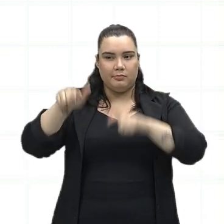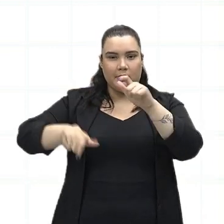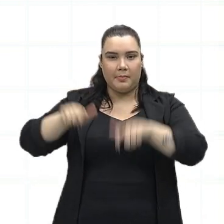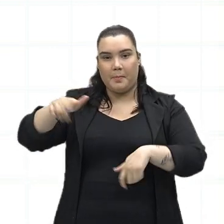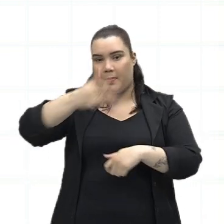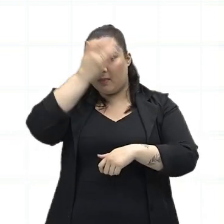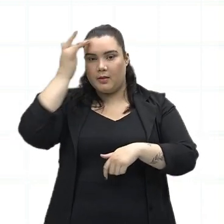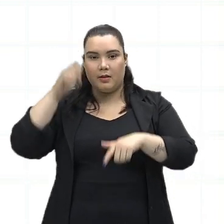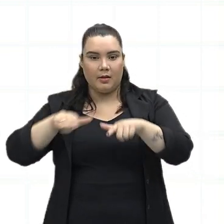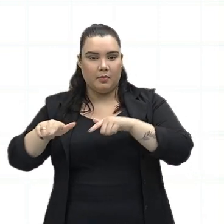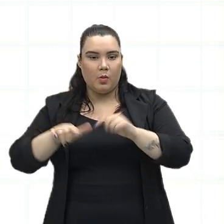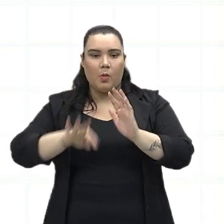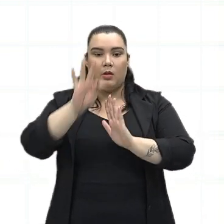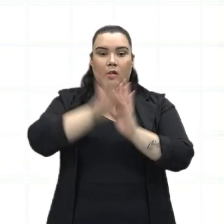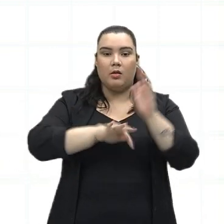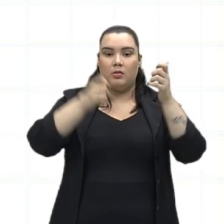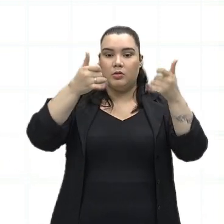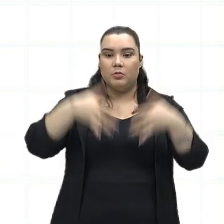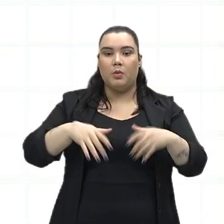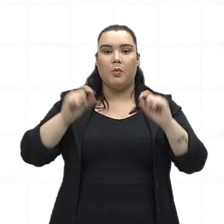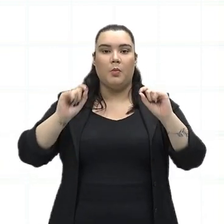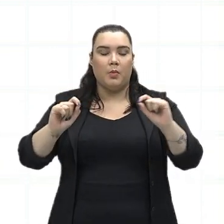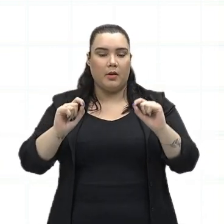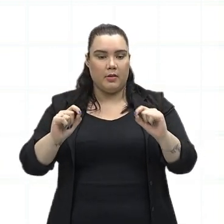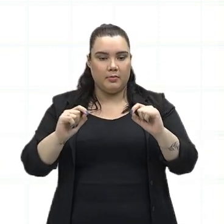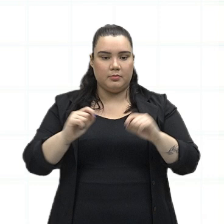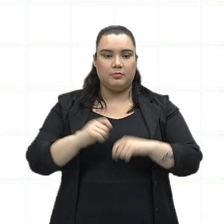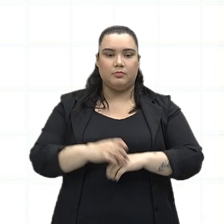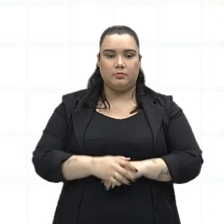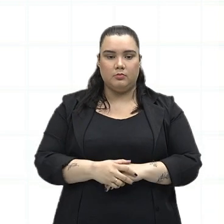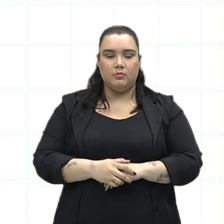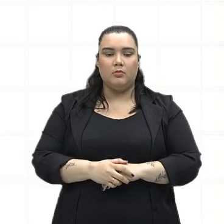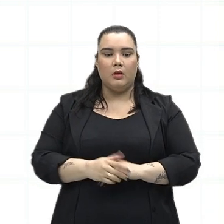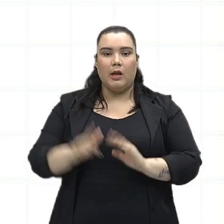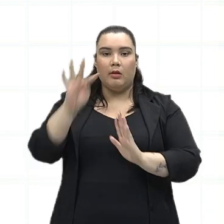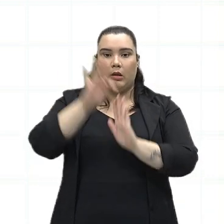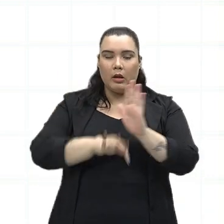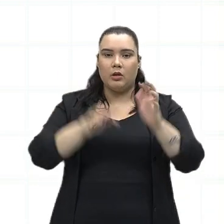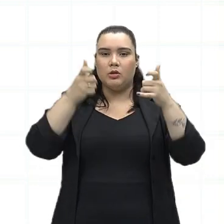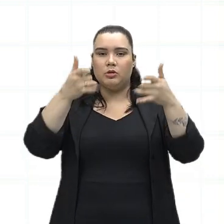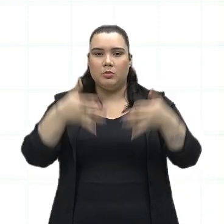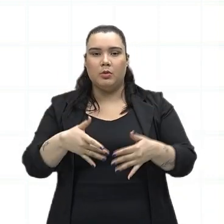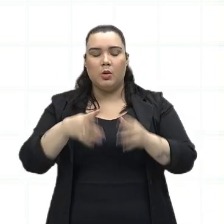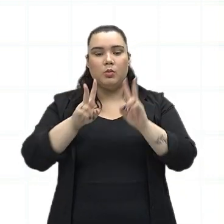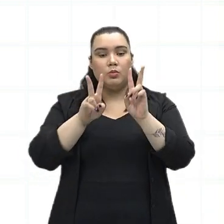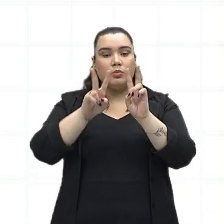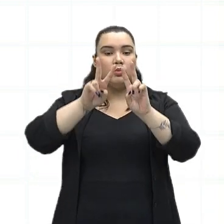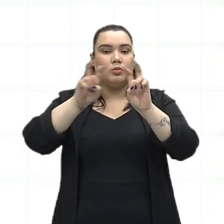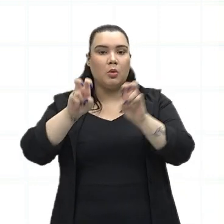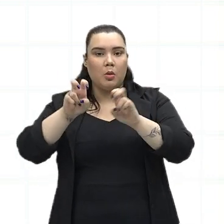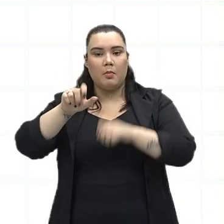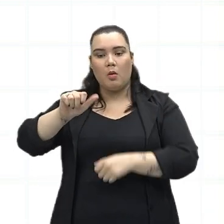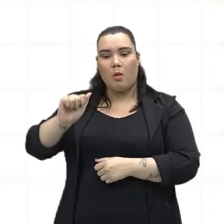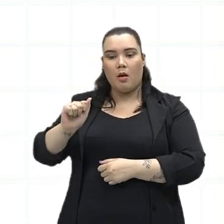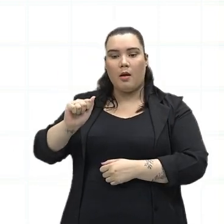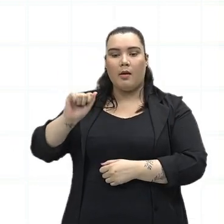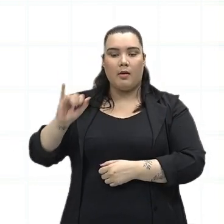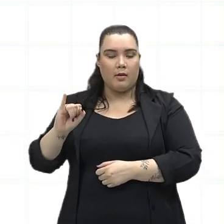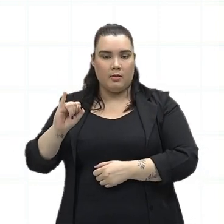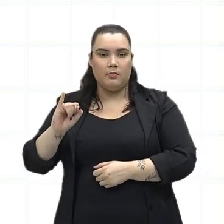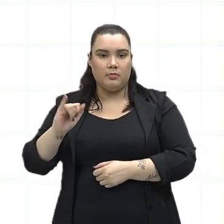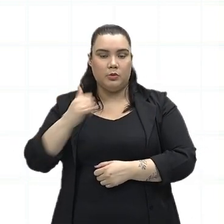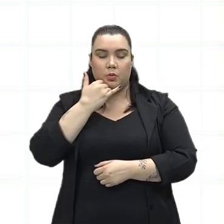o texto trata? Sobre o que é o texto? É sobre a inteligência artificial, tá bom?